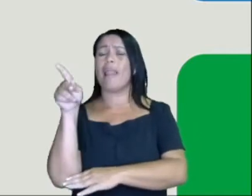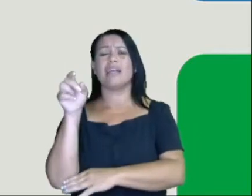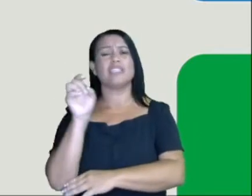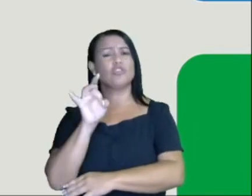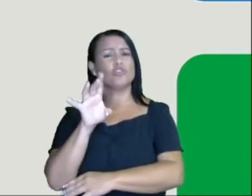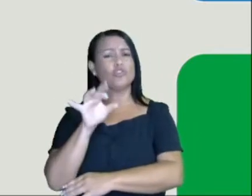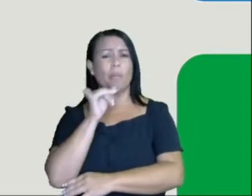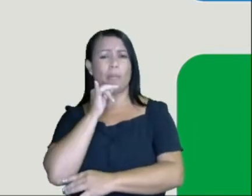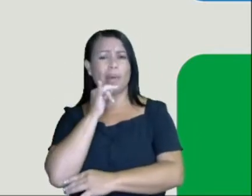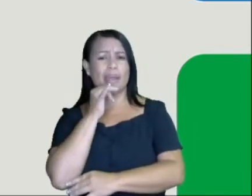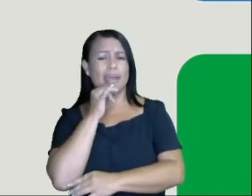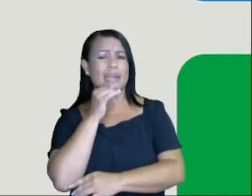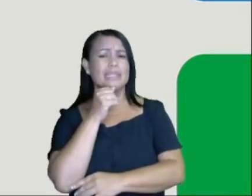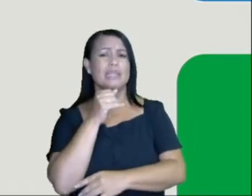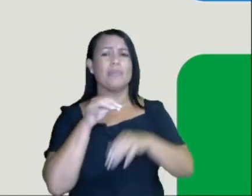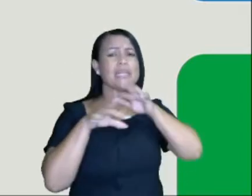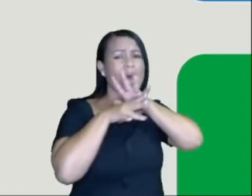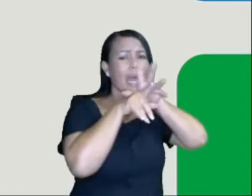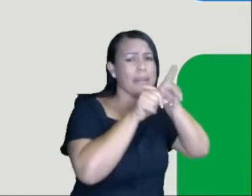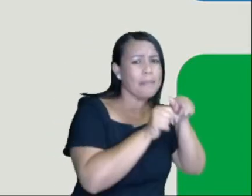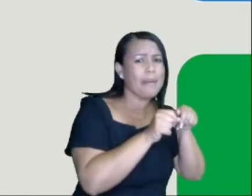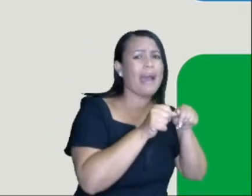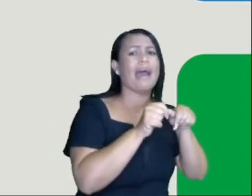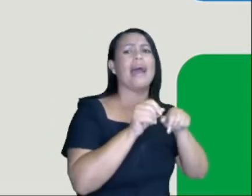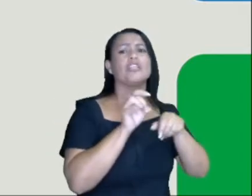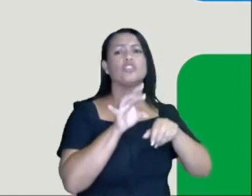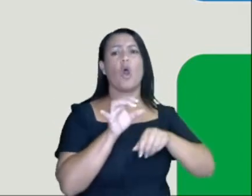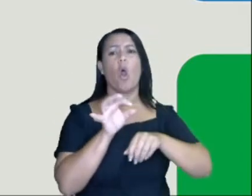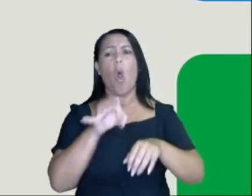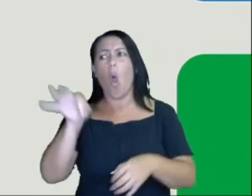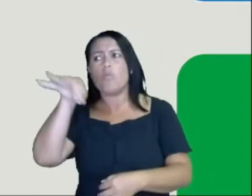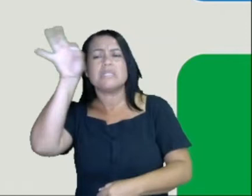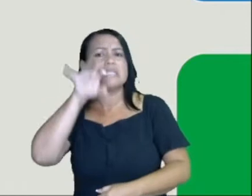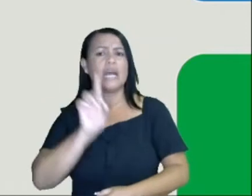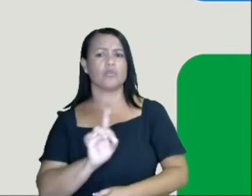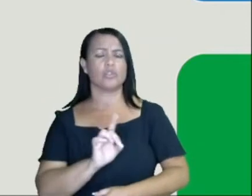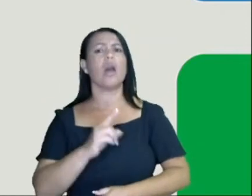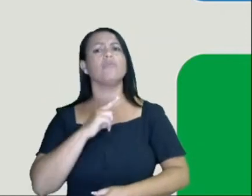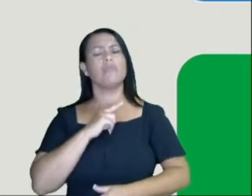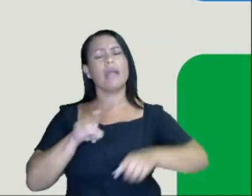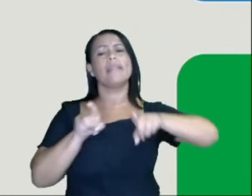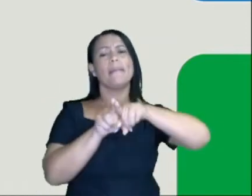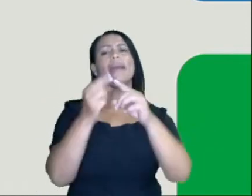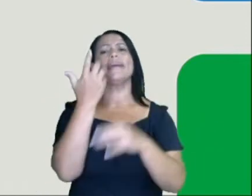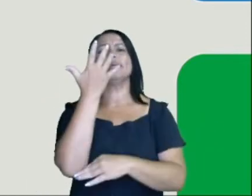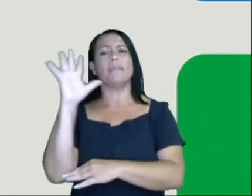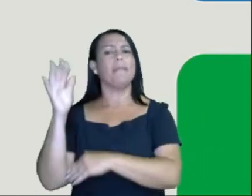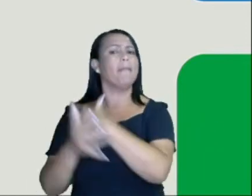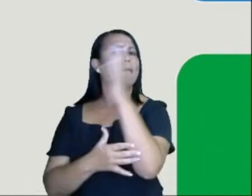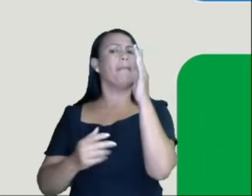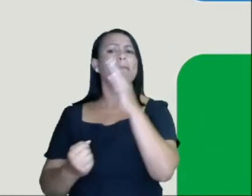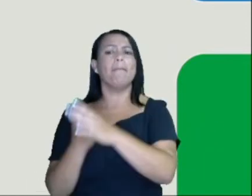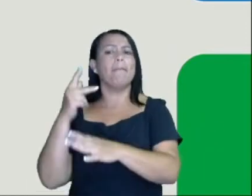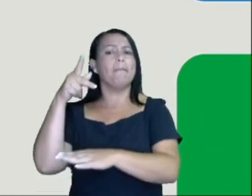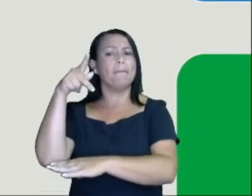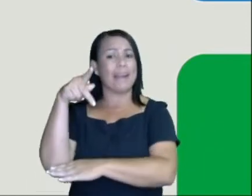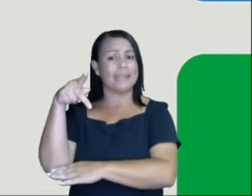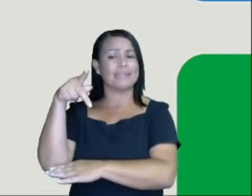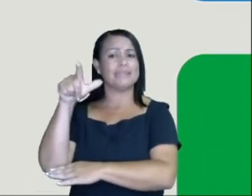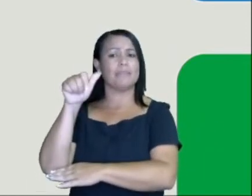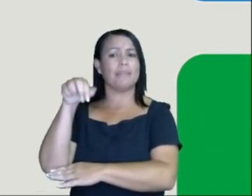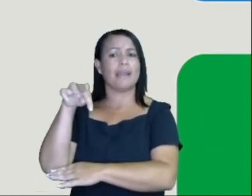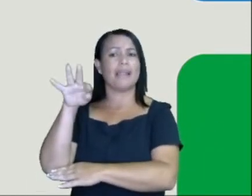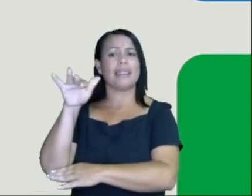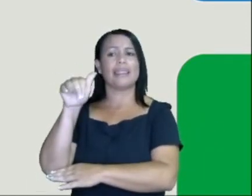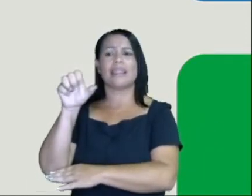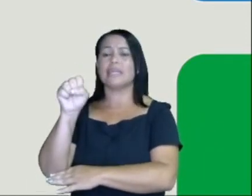somente entre animais ou entre insetos, mas também ocorre entre plantas. Esta planta da direita, chamada